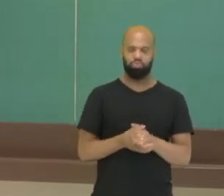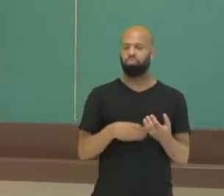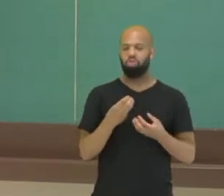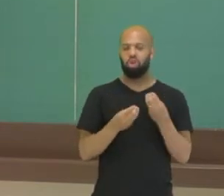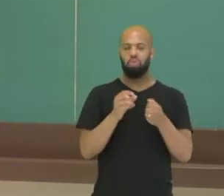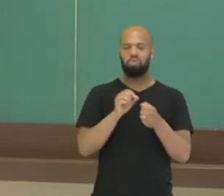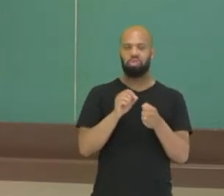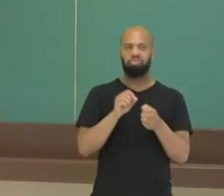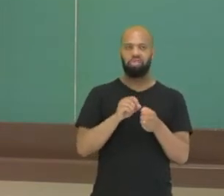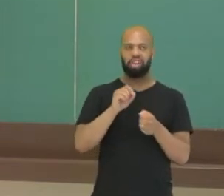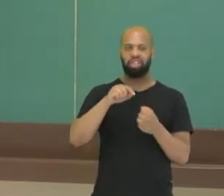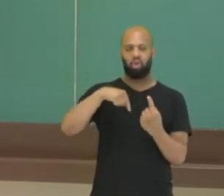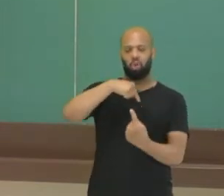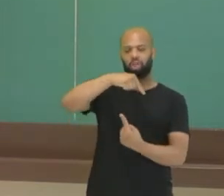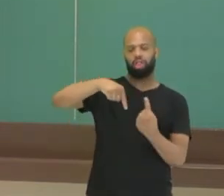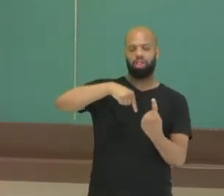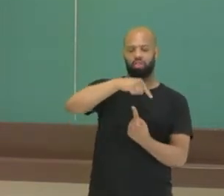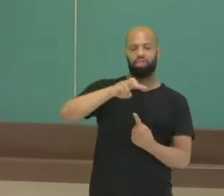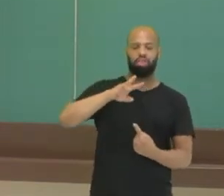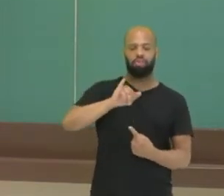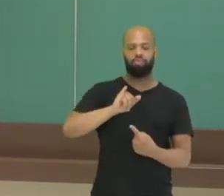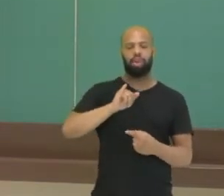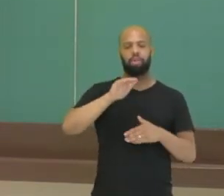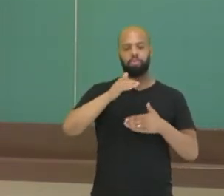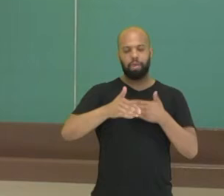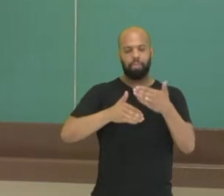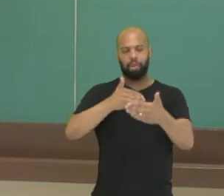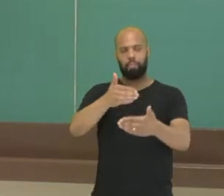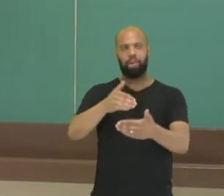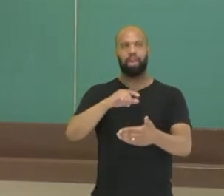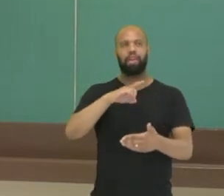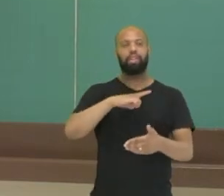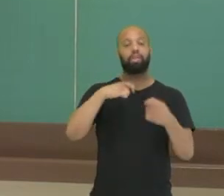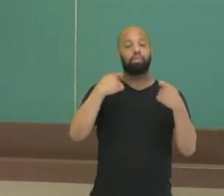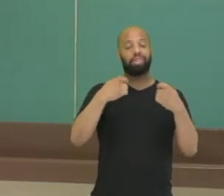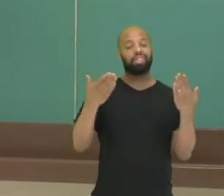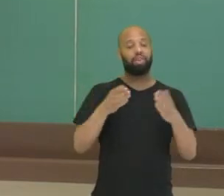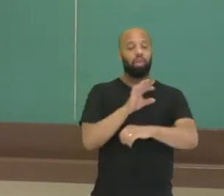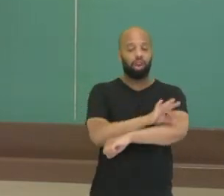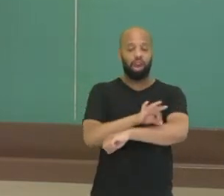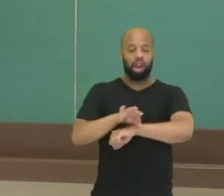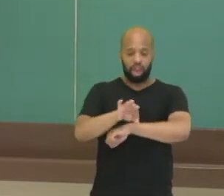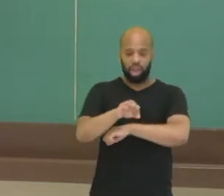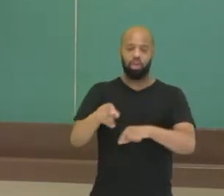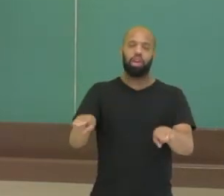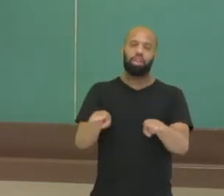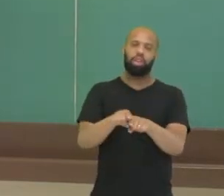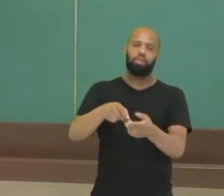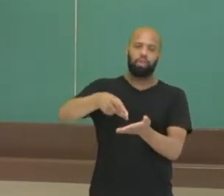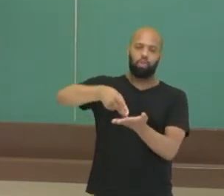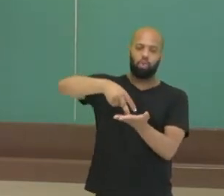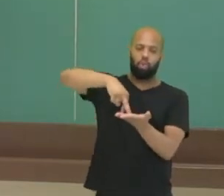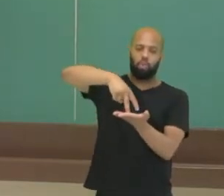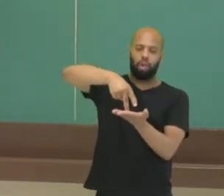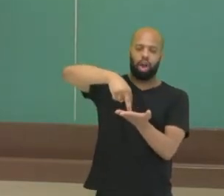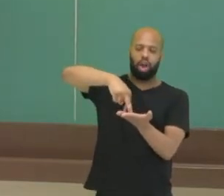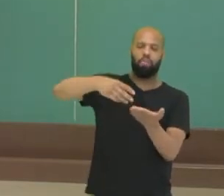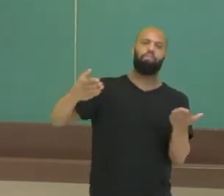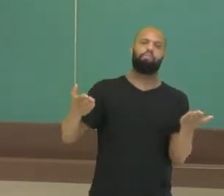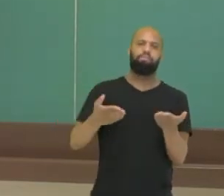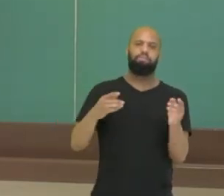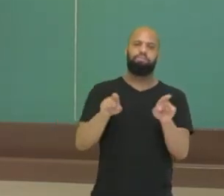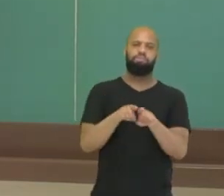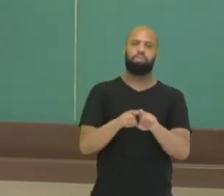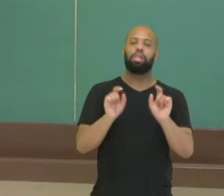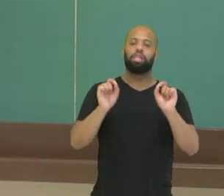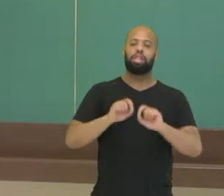um processinho que nós vamos ter que acompanhar passo por passo. Então, você vai precisar de uma régua, talvez um compasso possa te ajudar também, certo? Então, nós